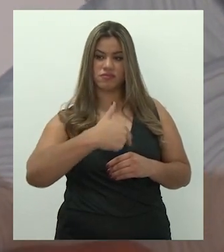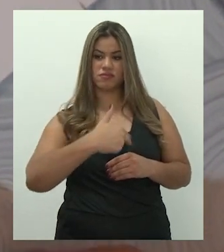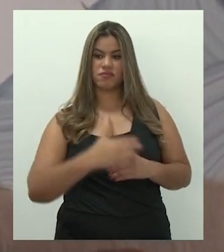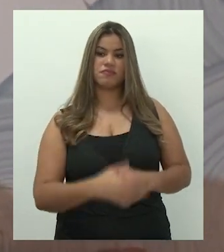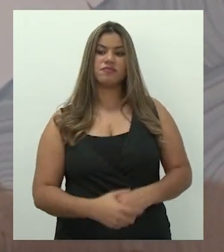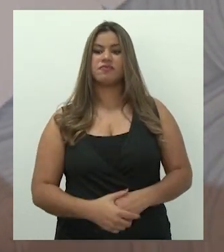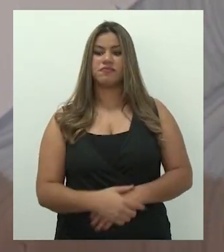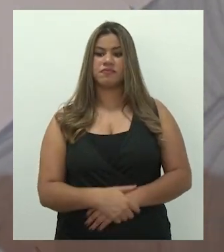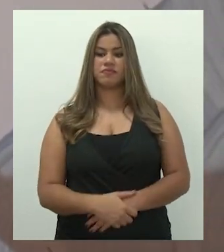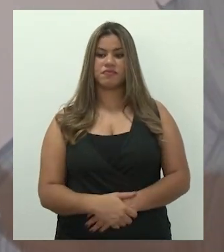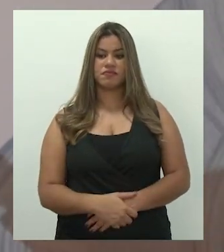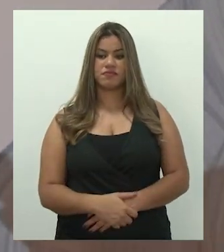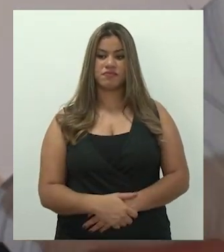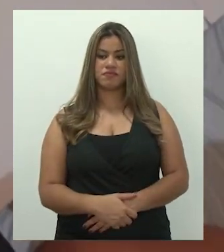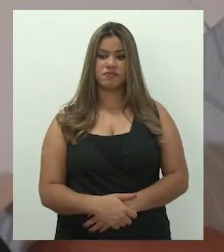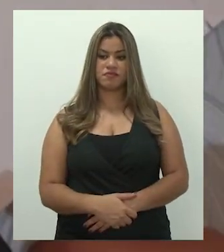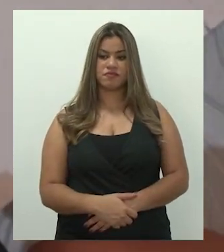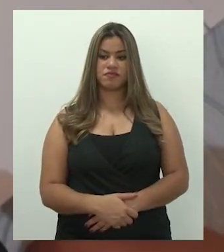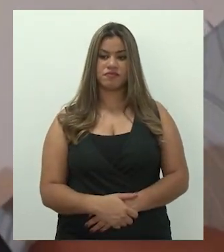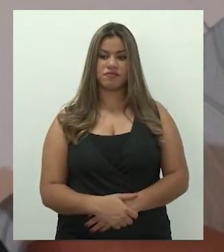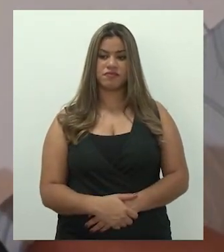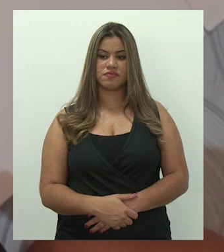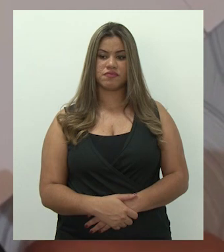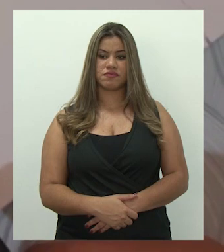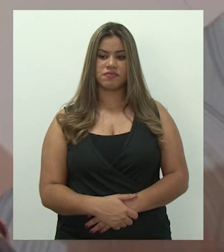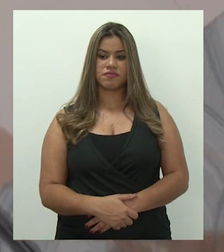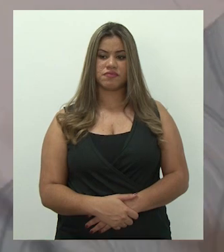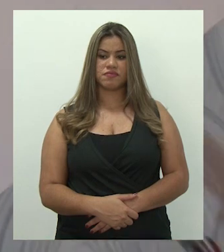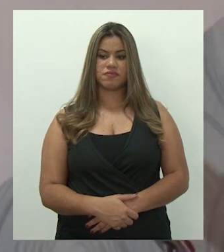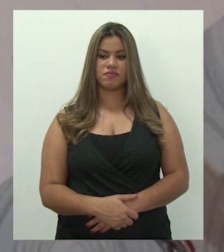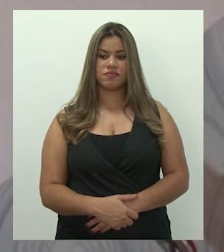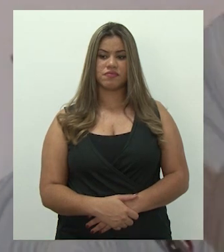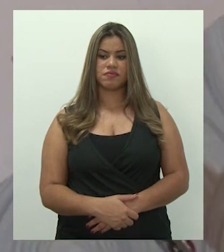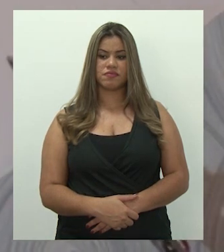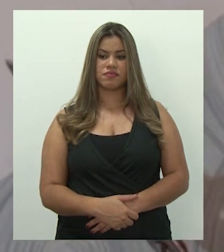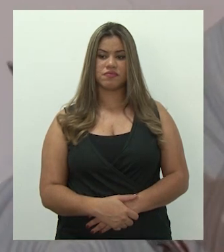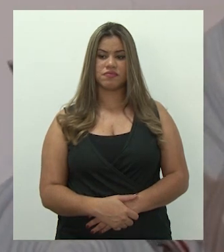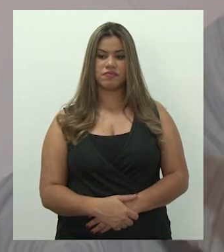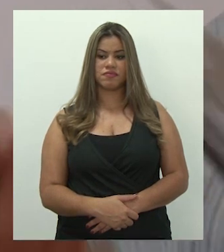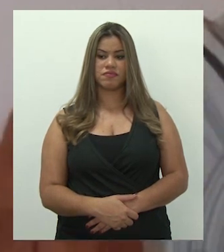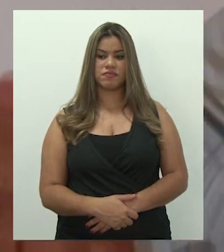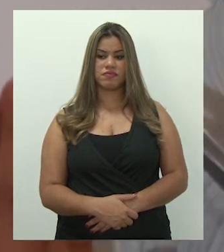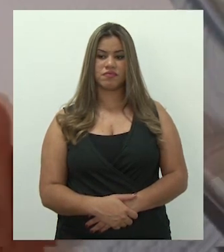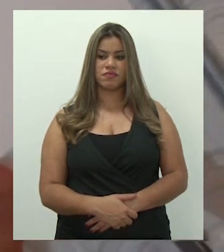na marcação que você fez de 7,5 centímetros de comprimento.